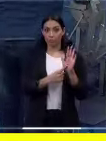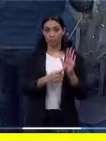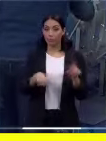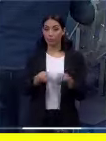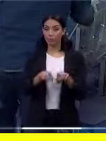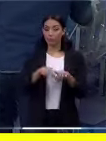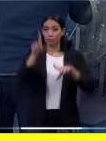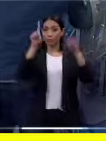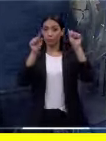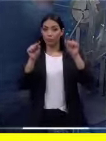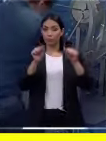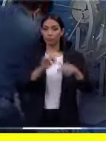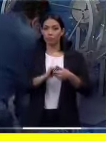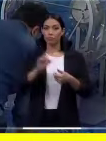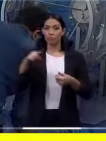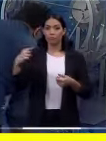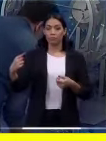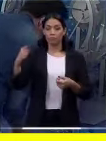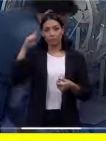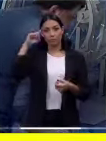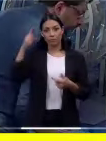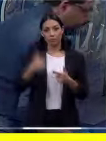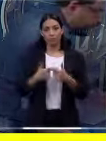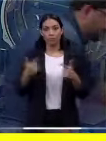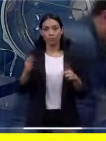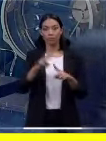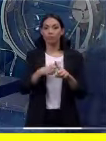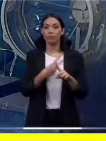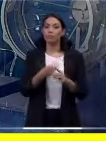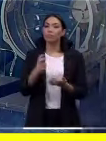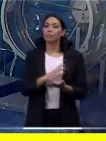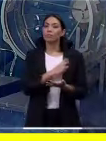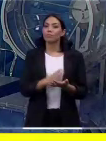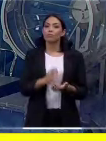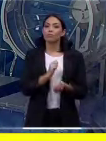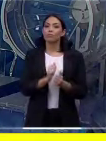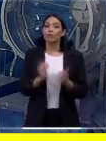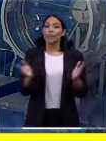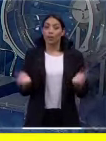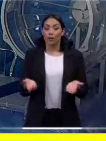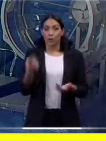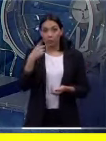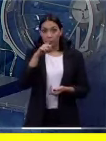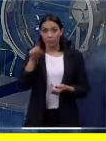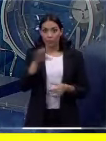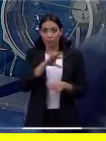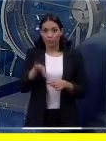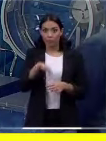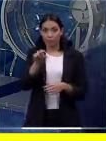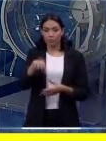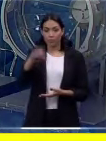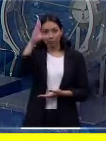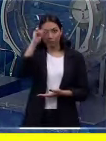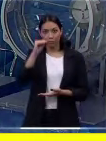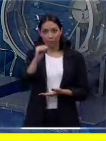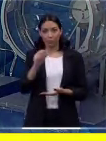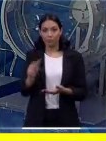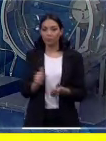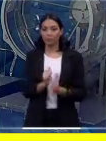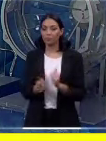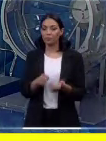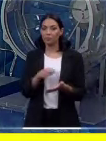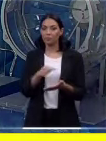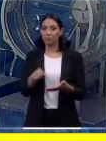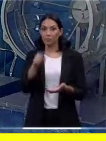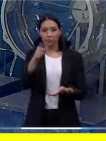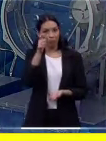na tela da Rede TV. E na sequência, dia de sorte, dupla Sena, Quina. E agora o último sorteio da noite, o sorteio da Time